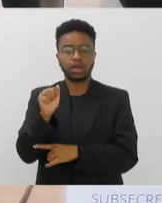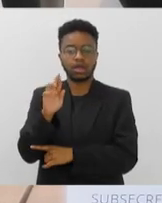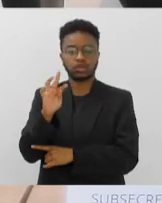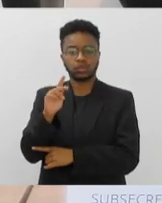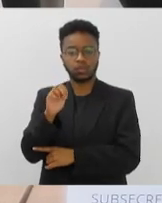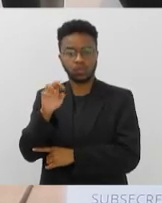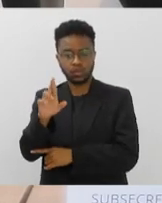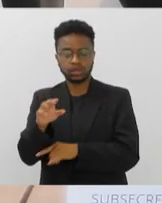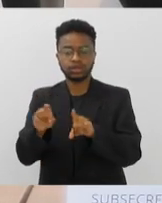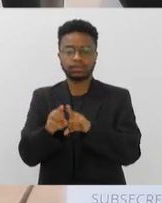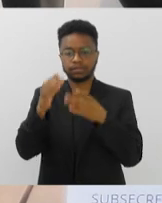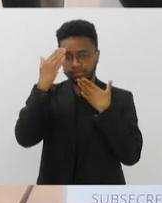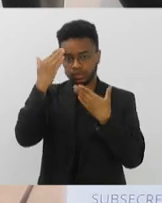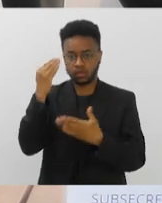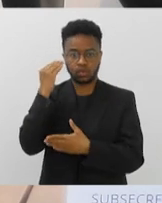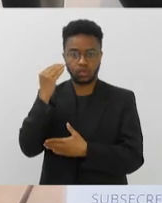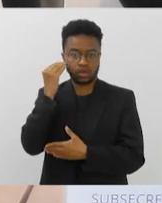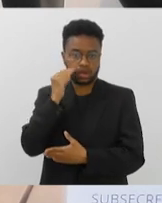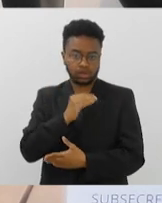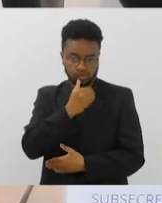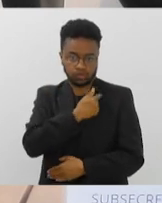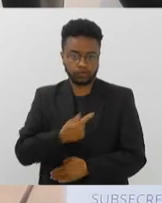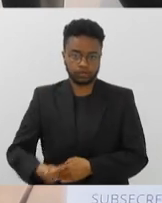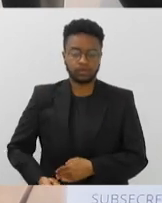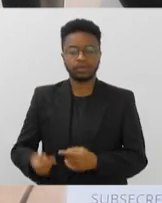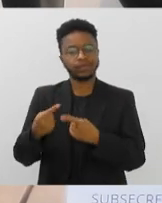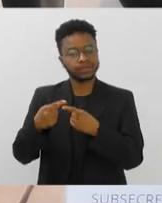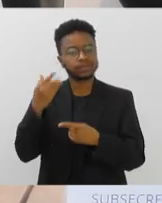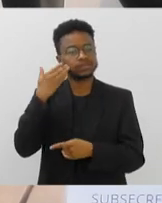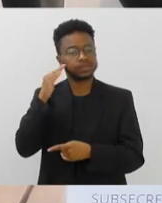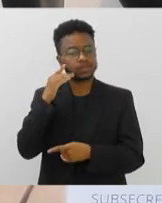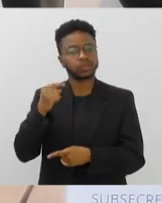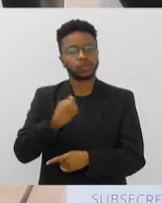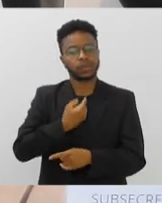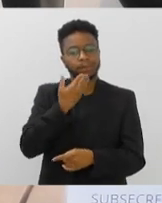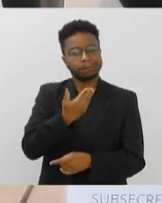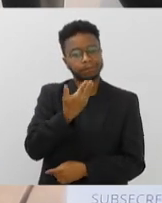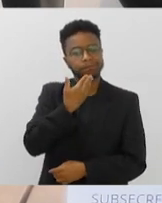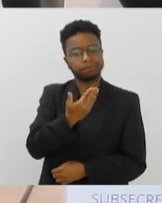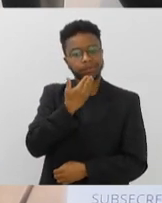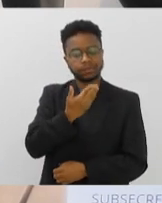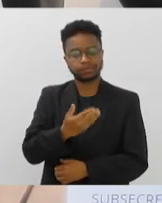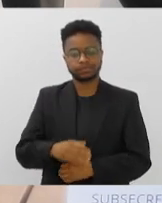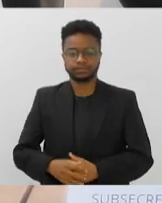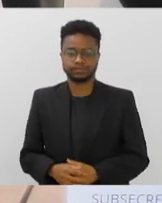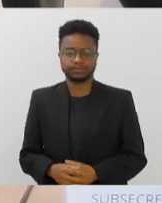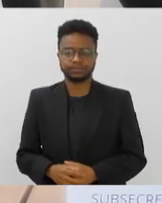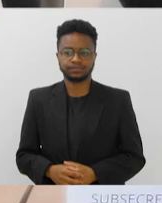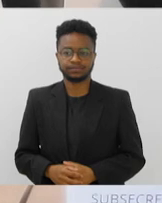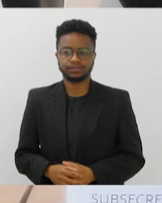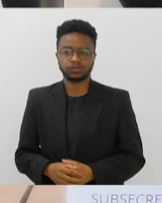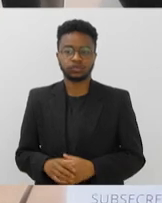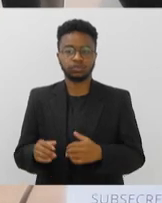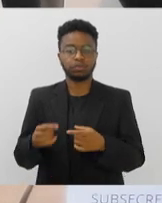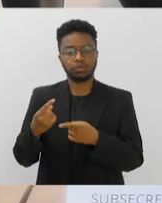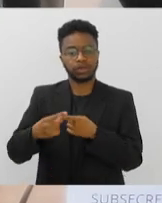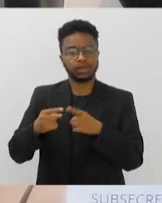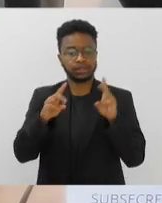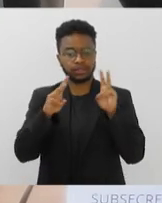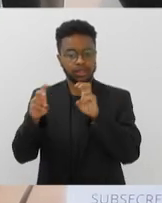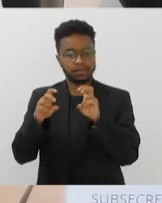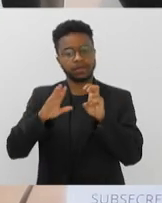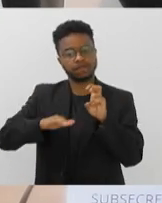governador Cláudio Castro que entendeu a nossa insistência né Doutor que no tema da Infância e da